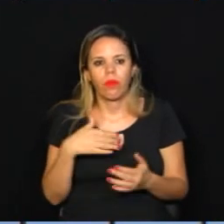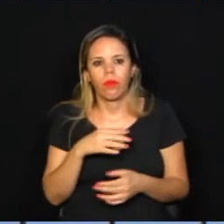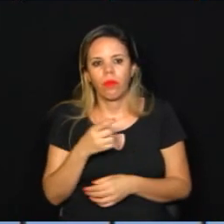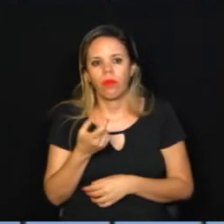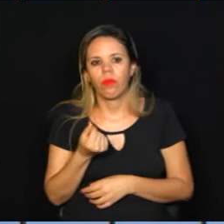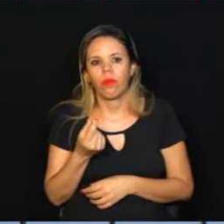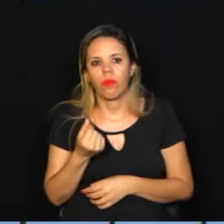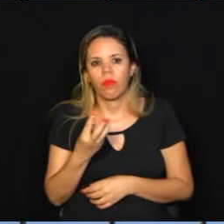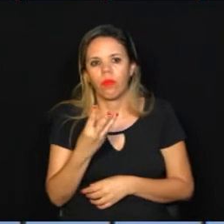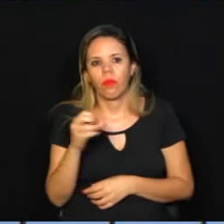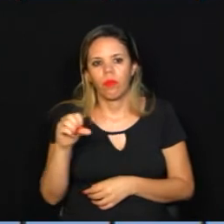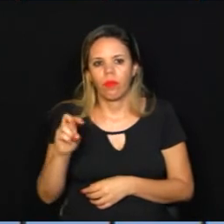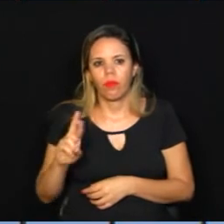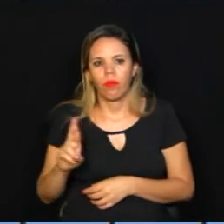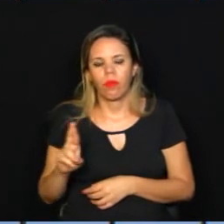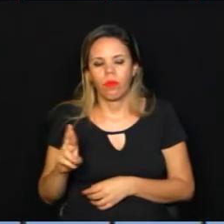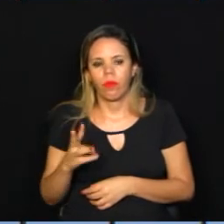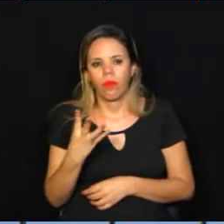taxa é de R$